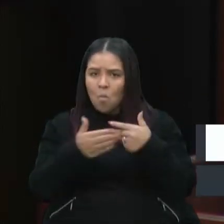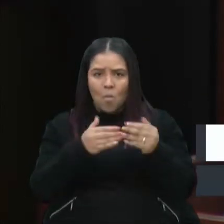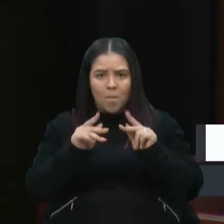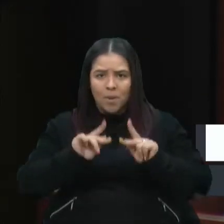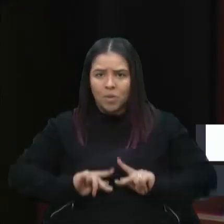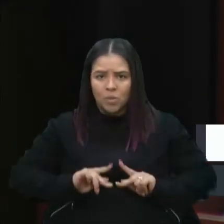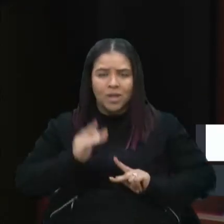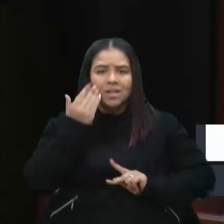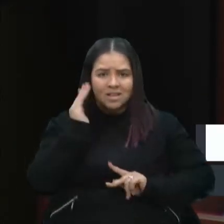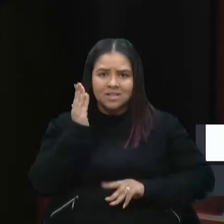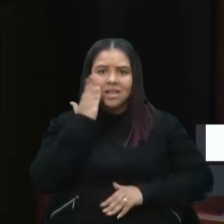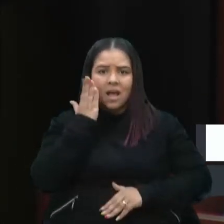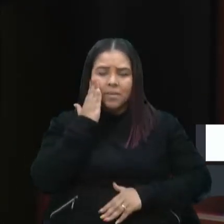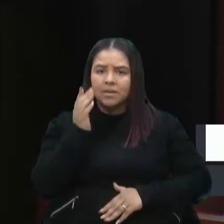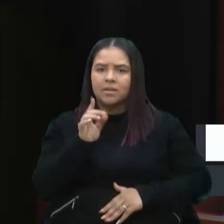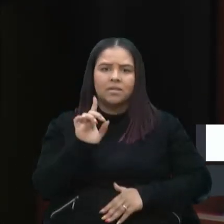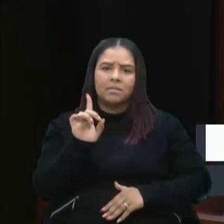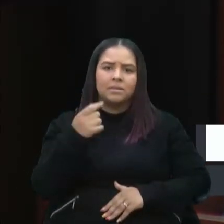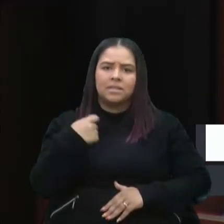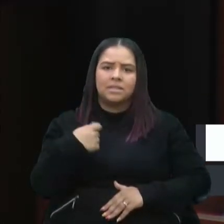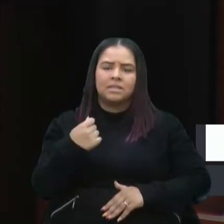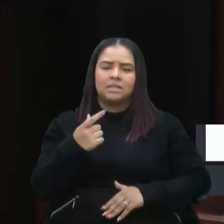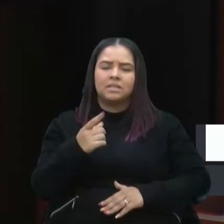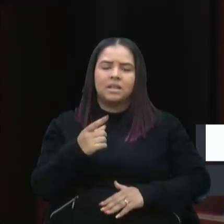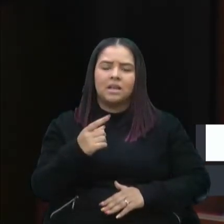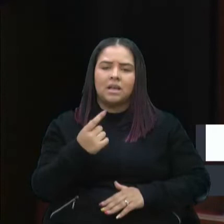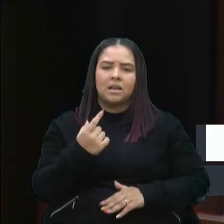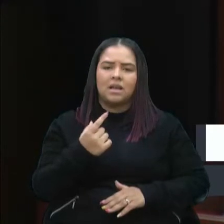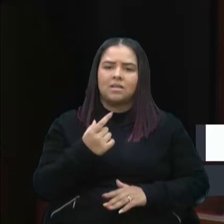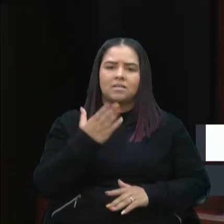entende, não precisa ser economista para entender isso.